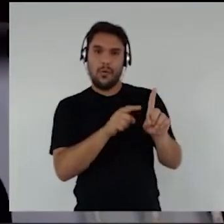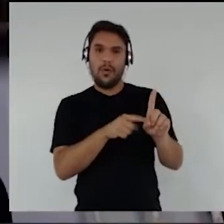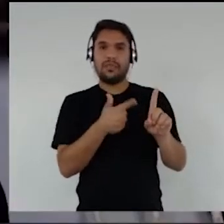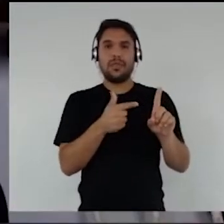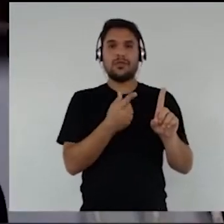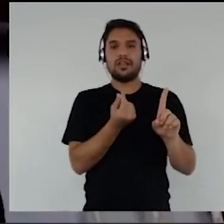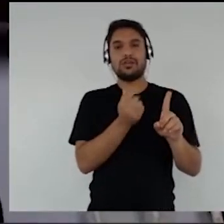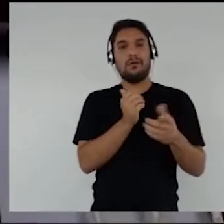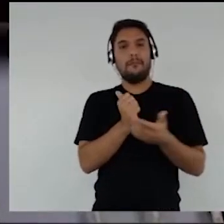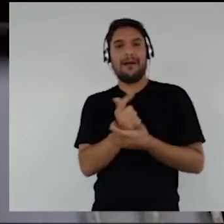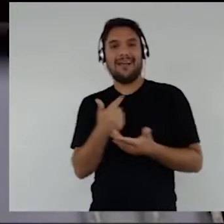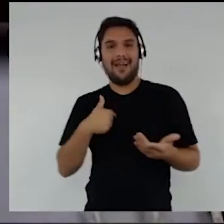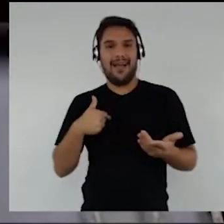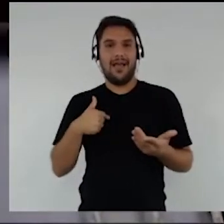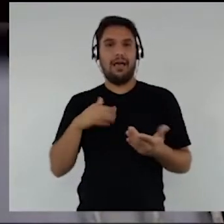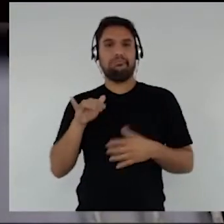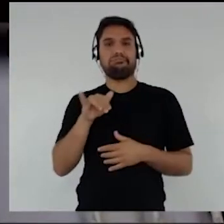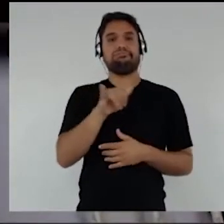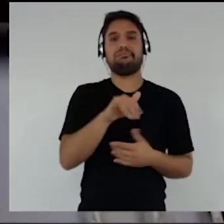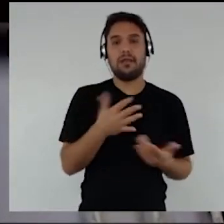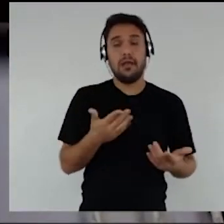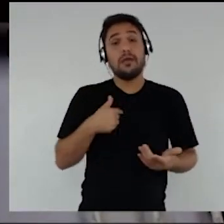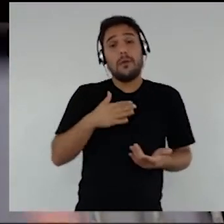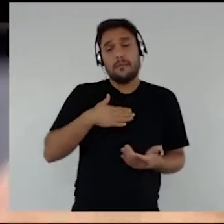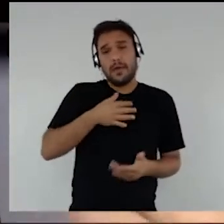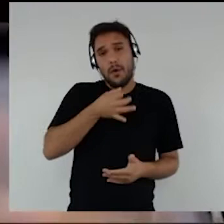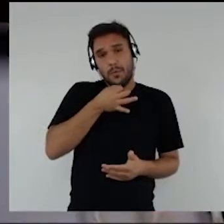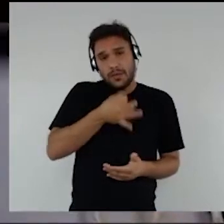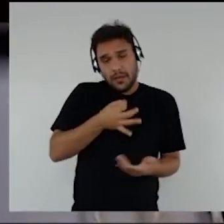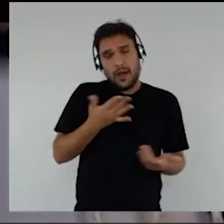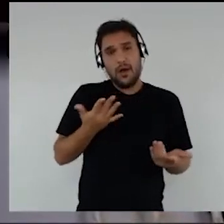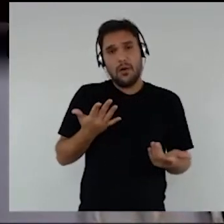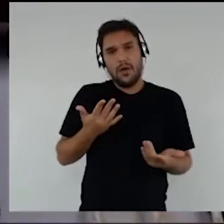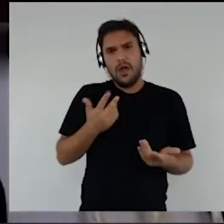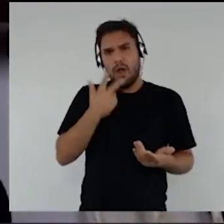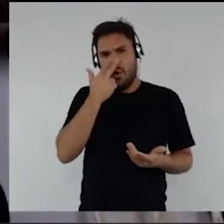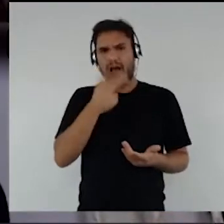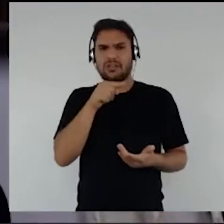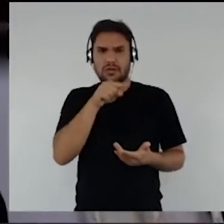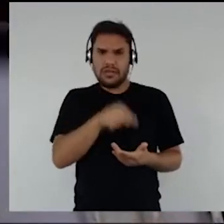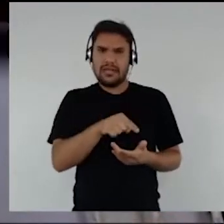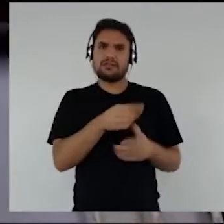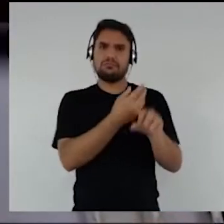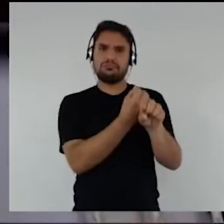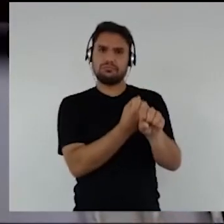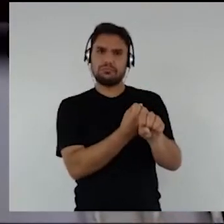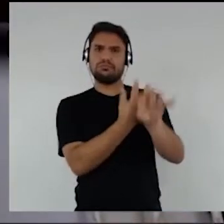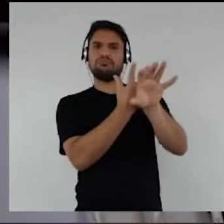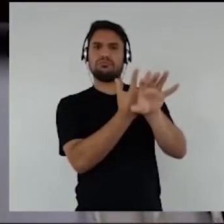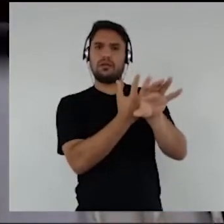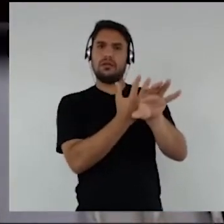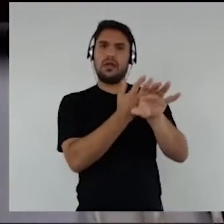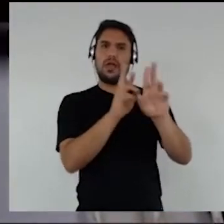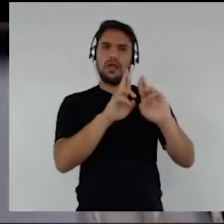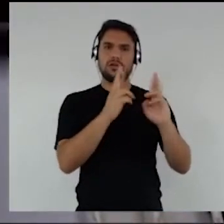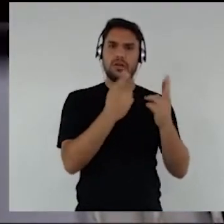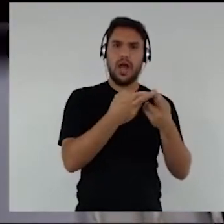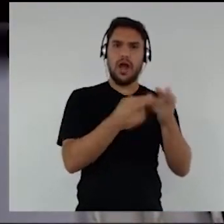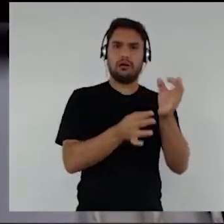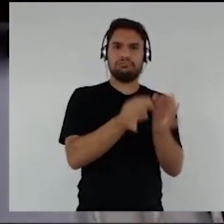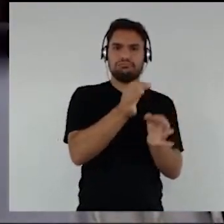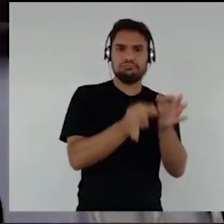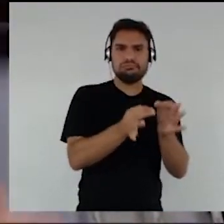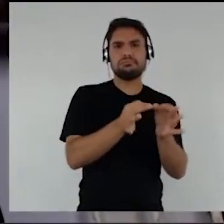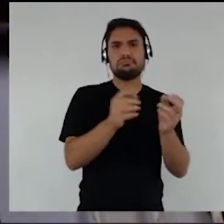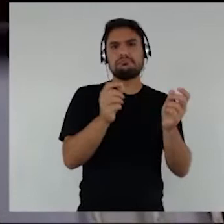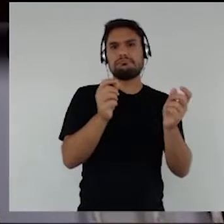para pagar, né? Então, eu pessoalmente, eu acho que isso é legítimo, eu acho que esses julgamentos, não